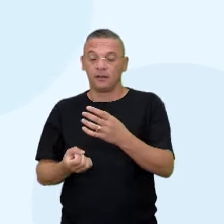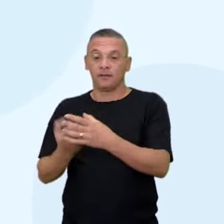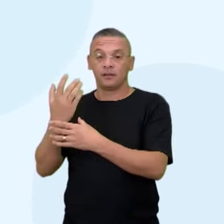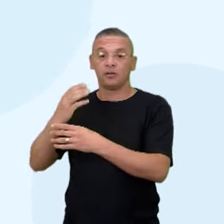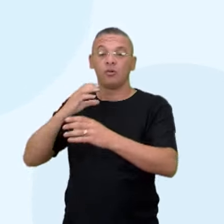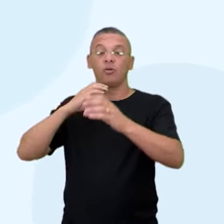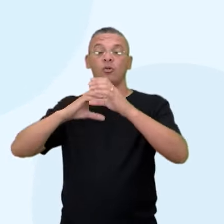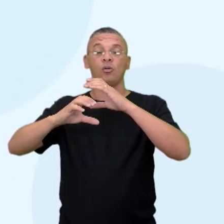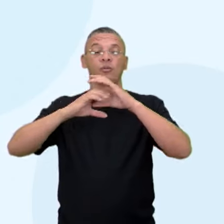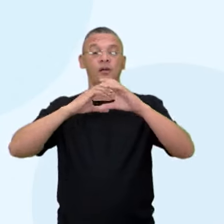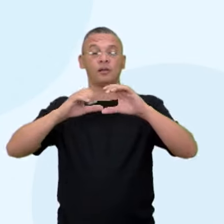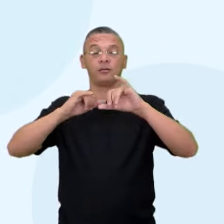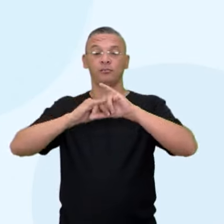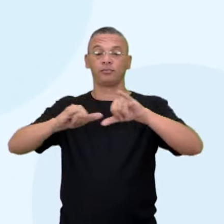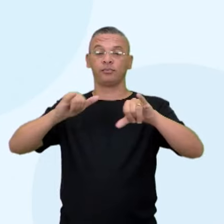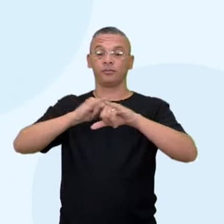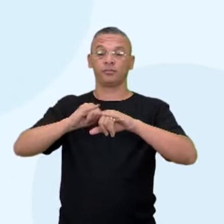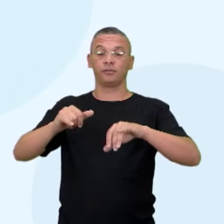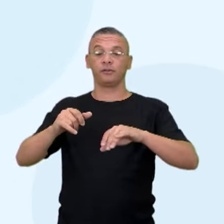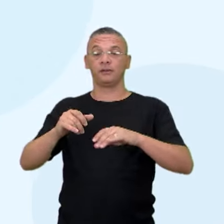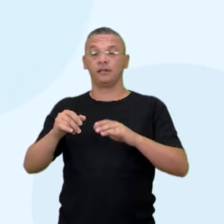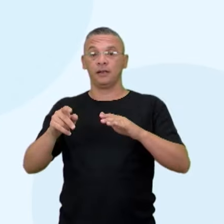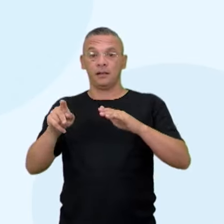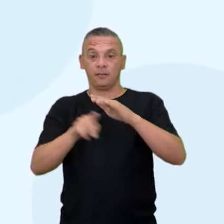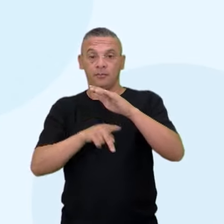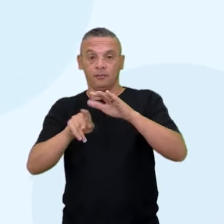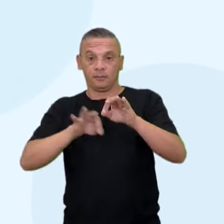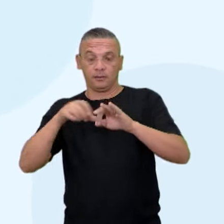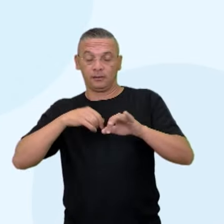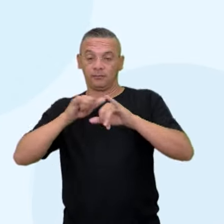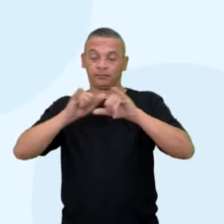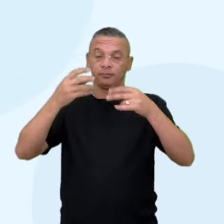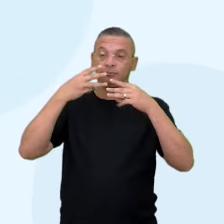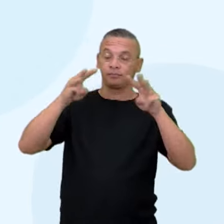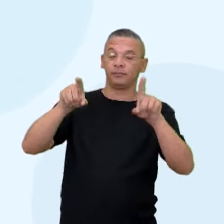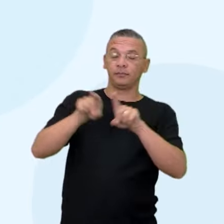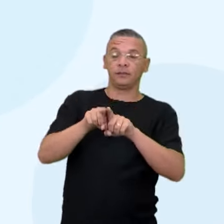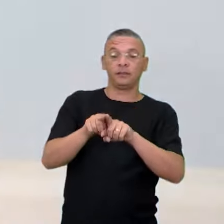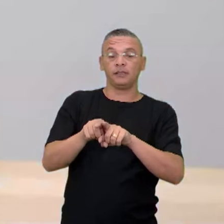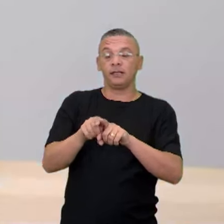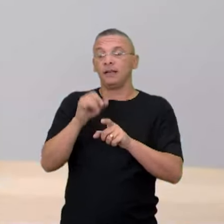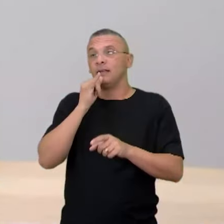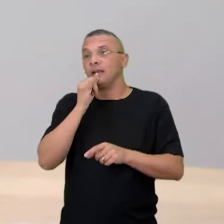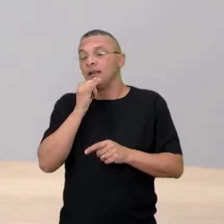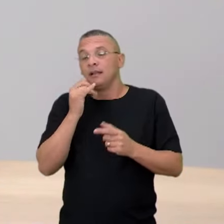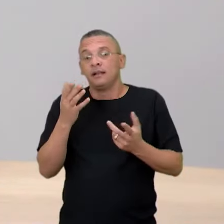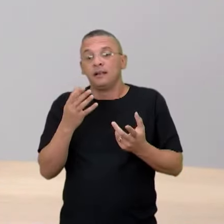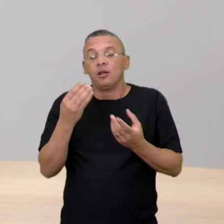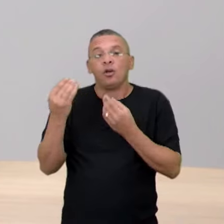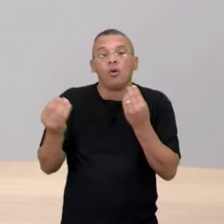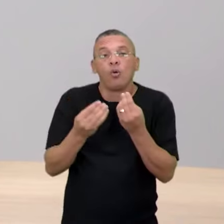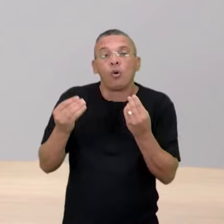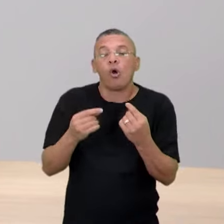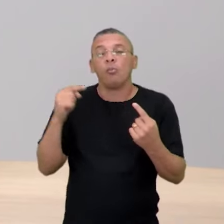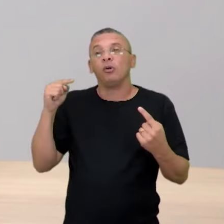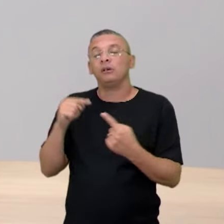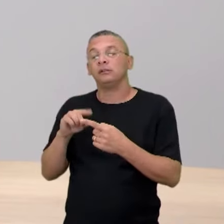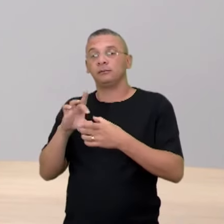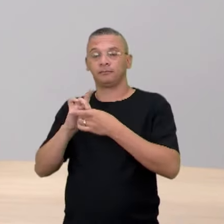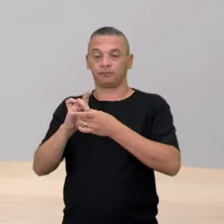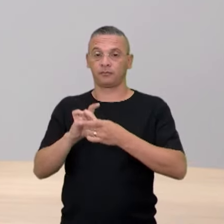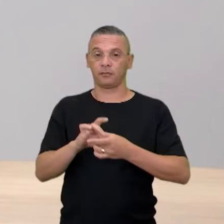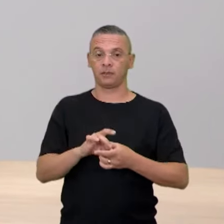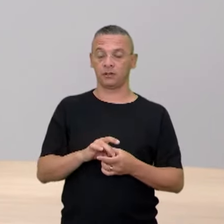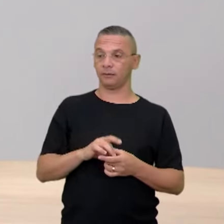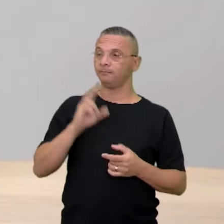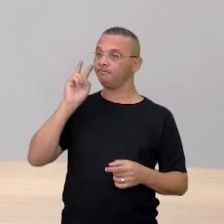Comunicação Publicitária do professor Jocélio. Então, verificar em que ponto é que você percebe a integração entre o que você está